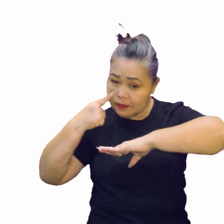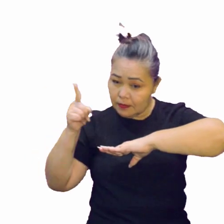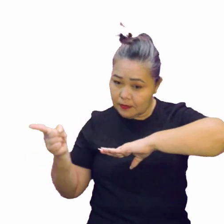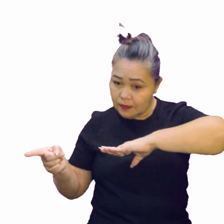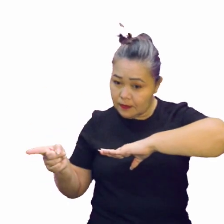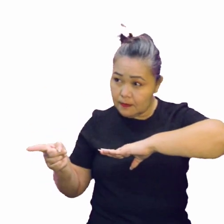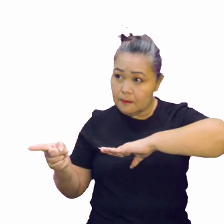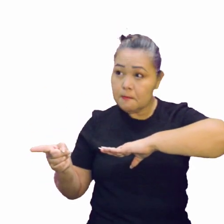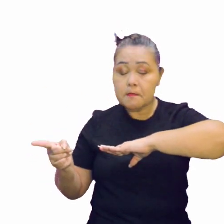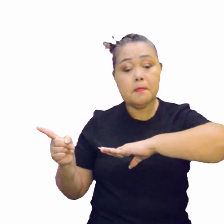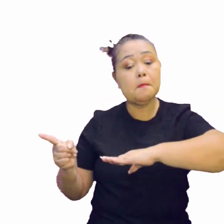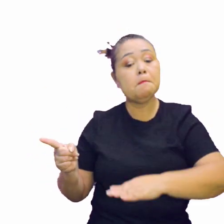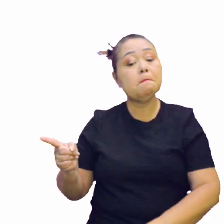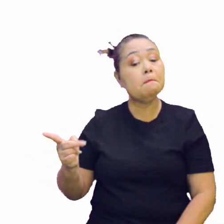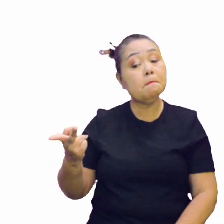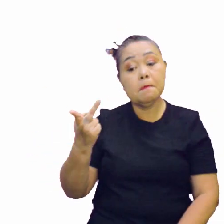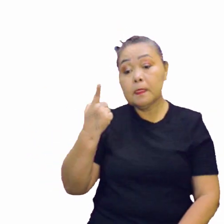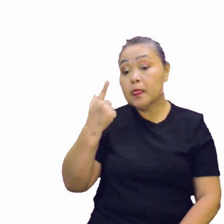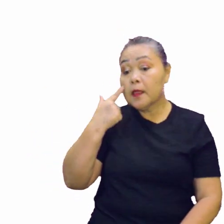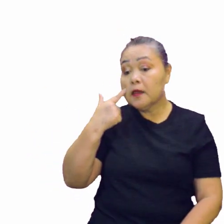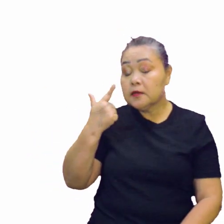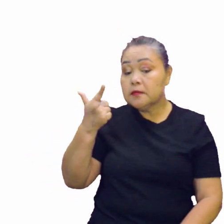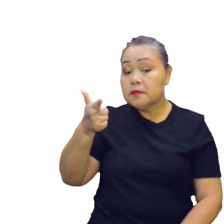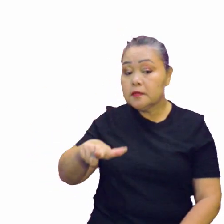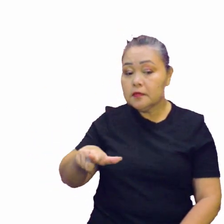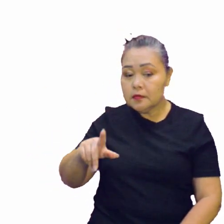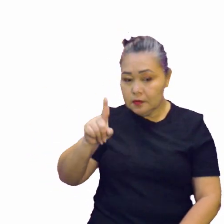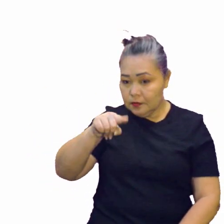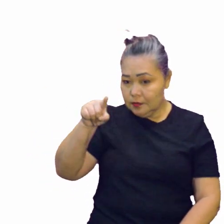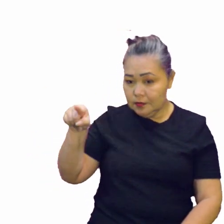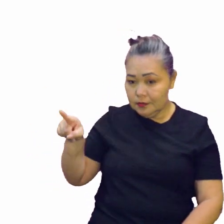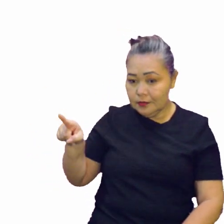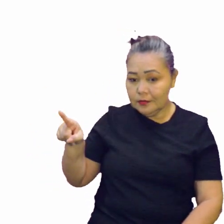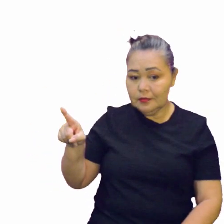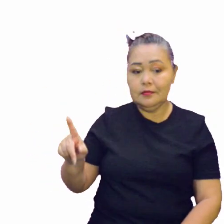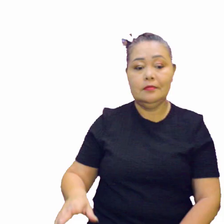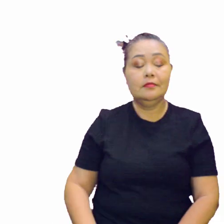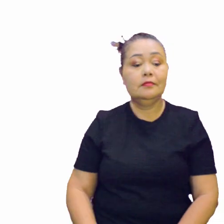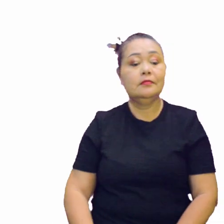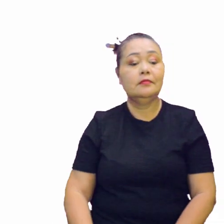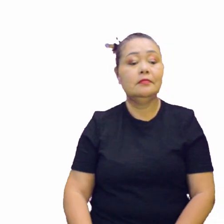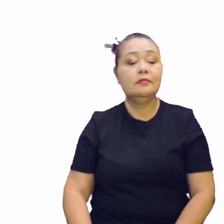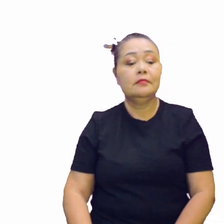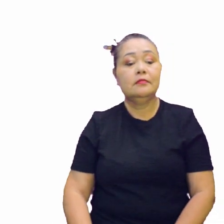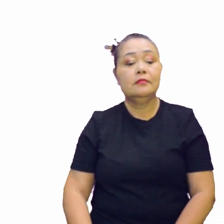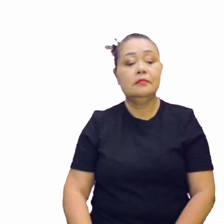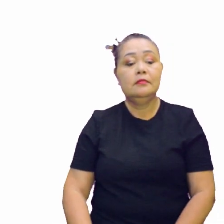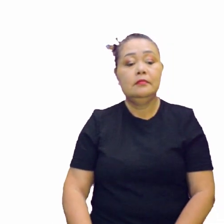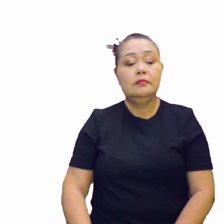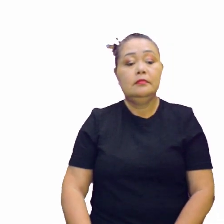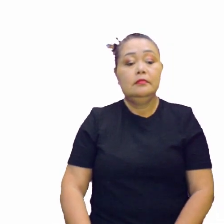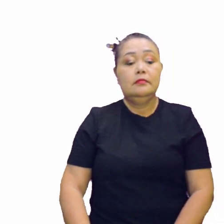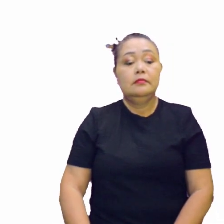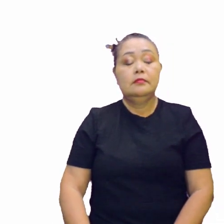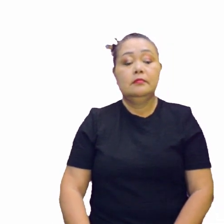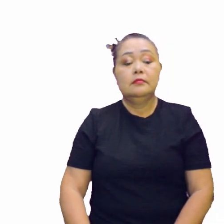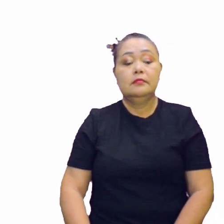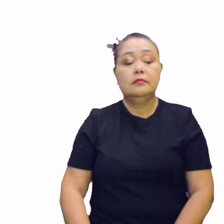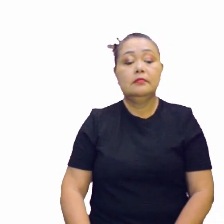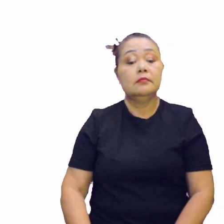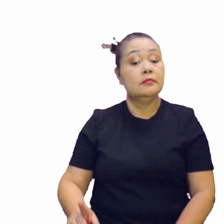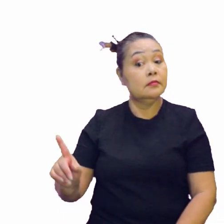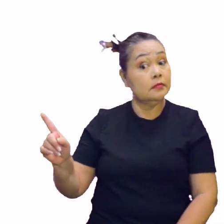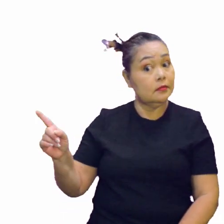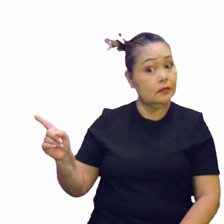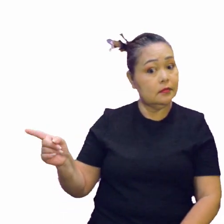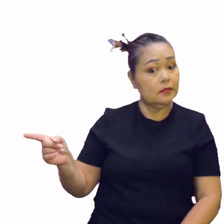ó. Nós estamos vendo isso aqui, ó. Vou pintar tudinho, ó. Olha como ela é. É toda essa parte aqui. Então, essa parte aqui,